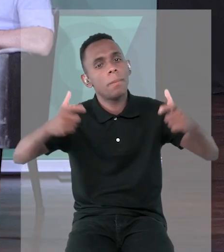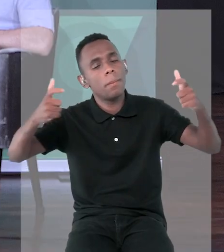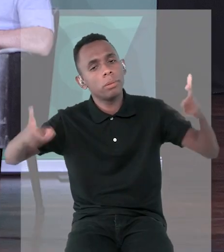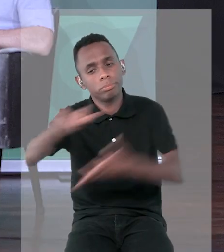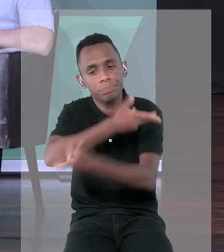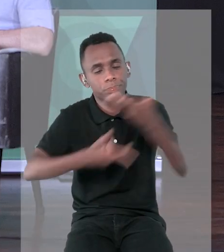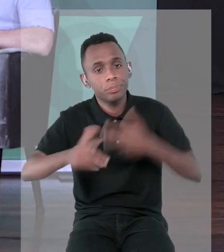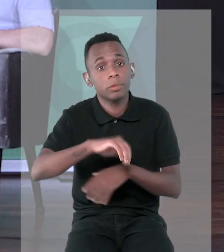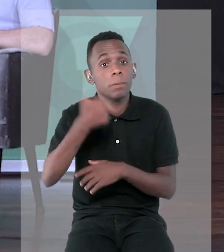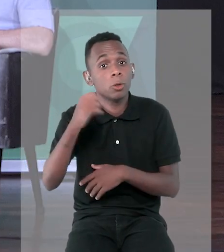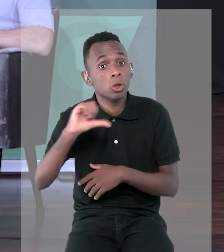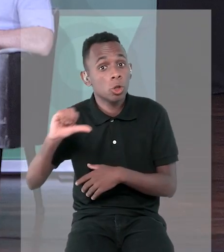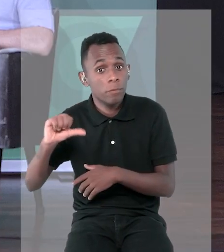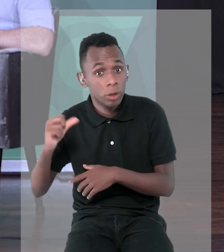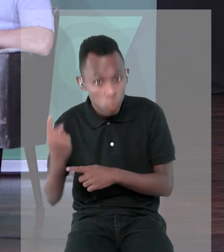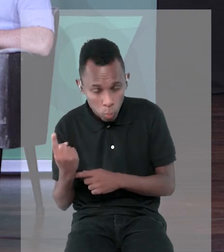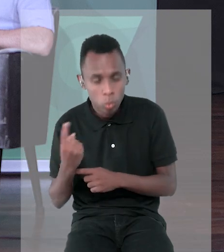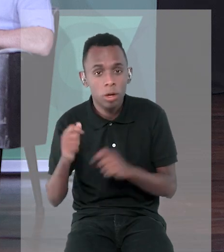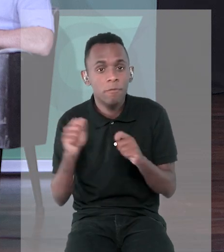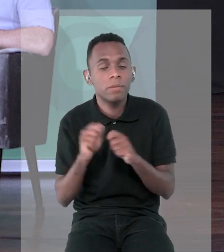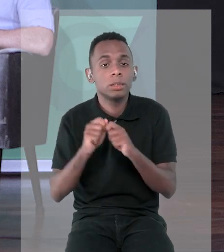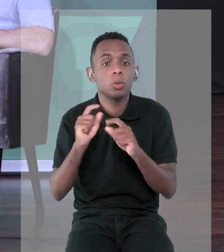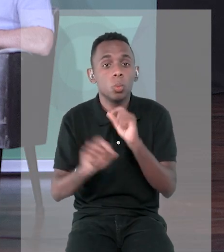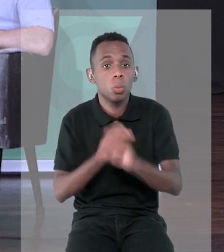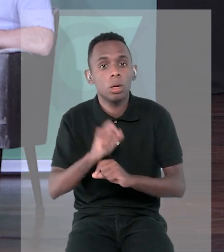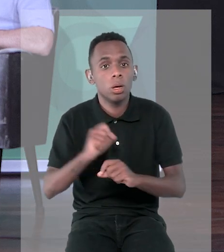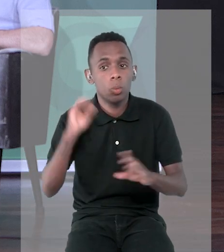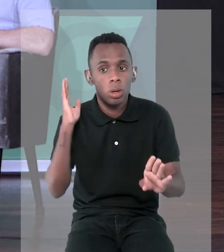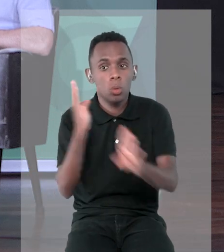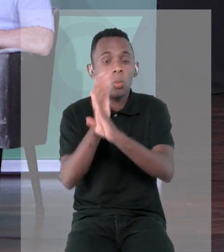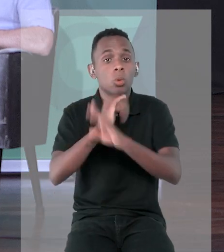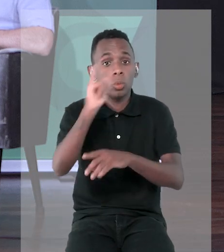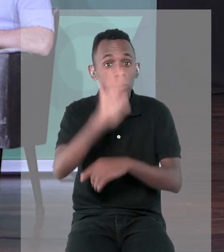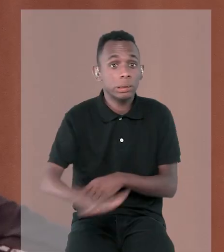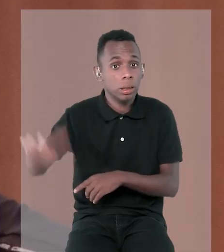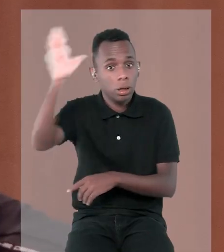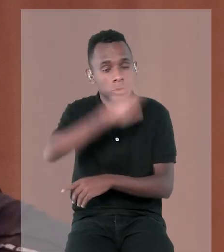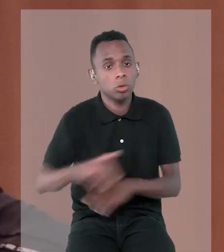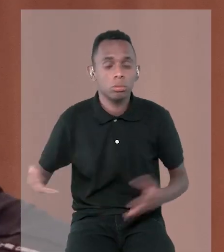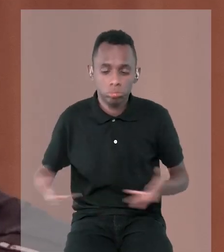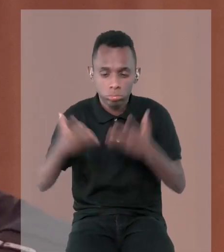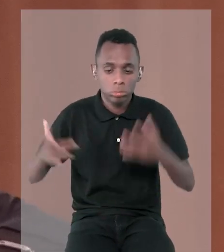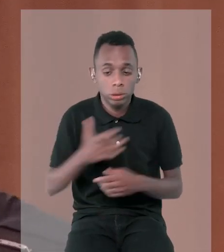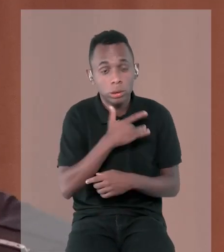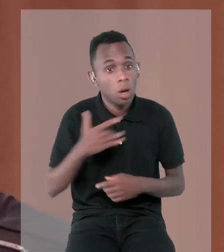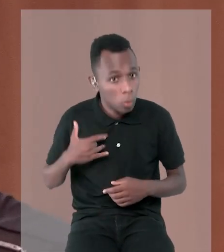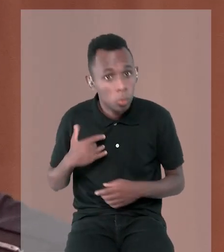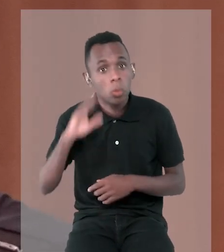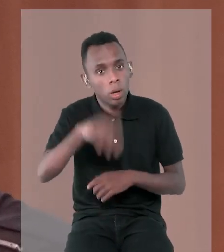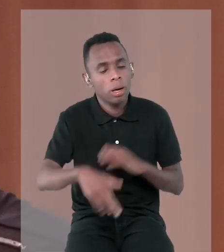aí, em 1991, nós fazemos um encontro internacional de promoção à saúde, e já colocamos